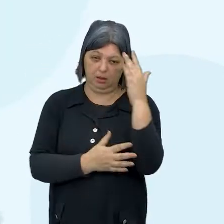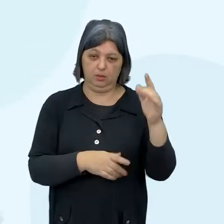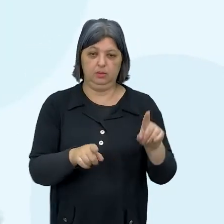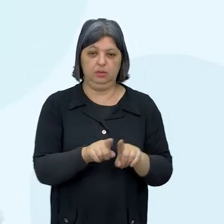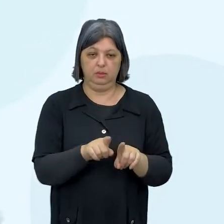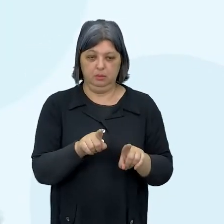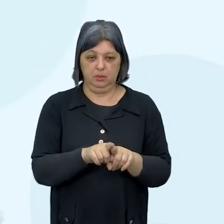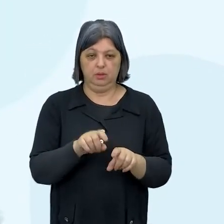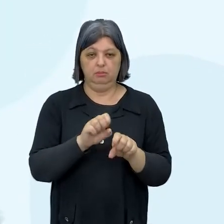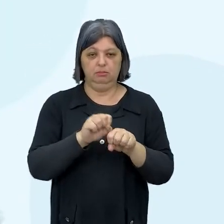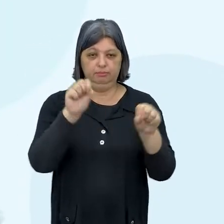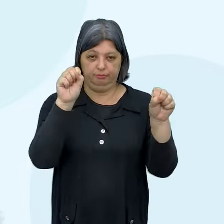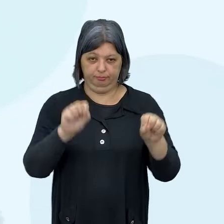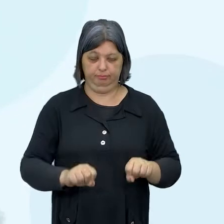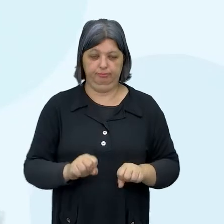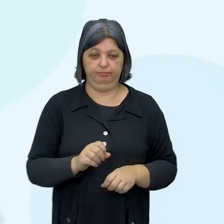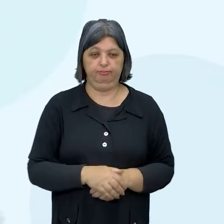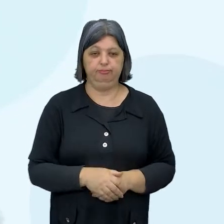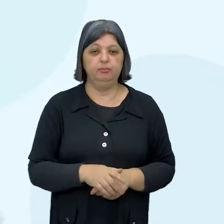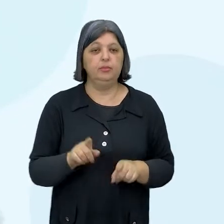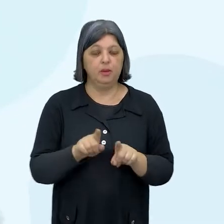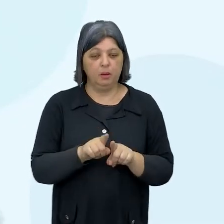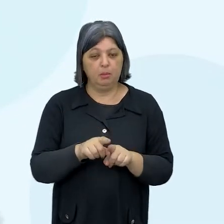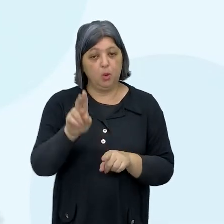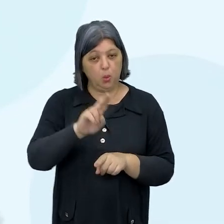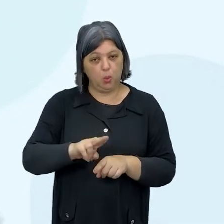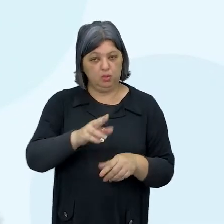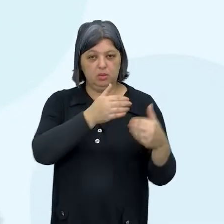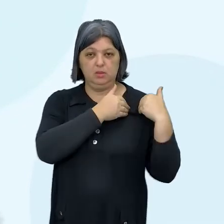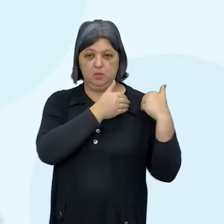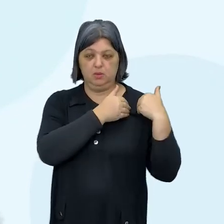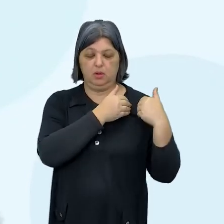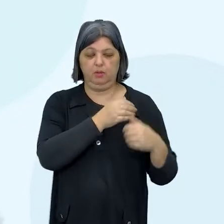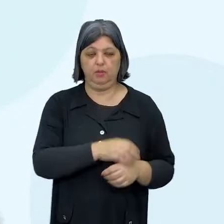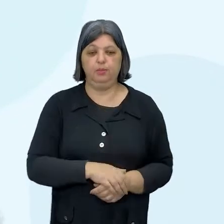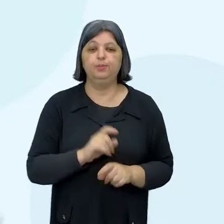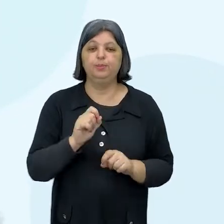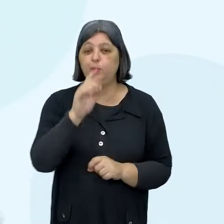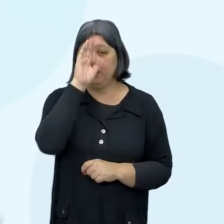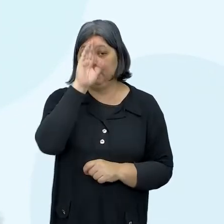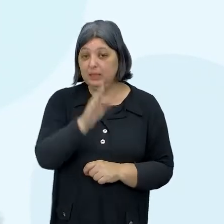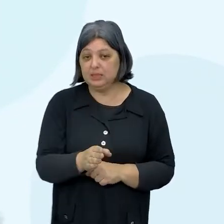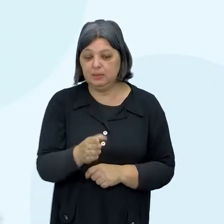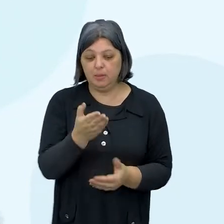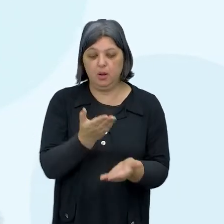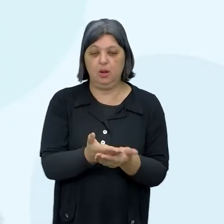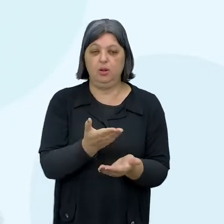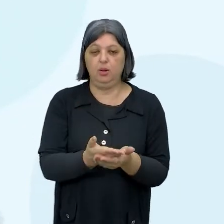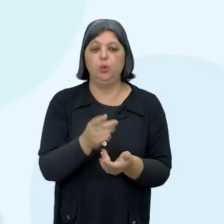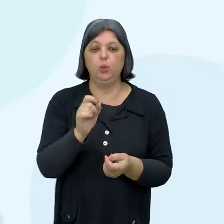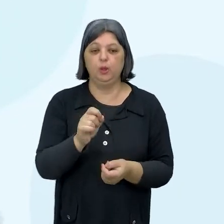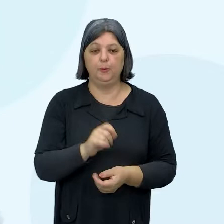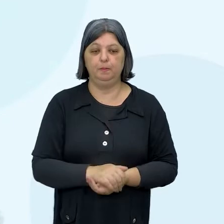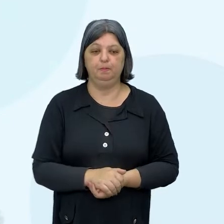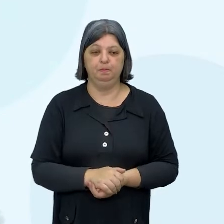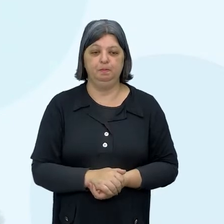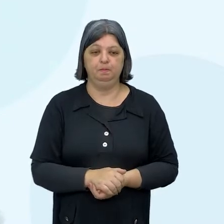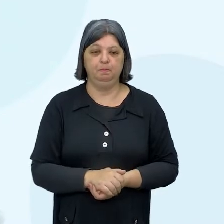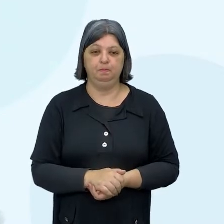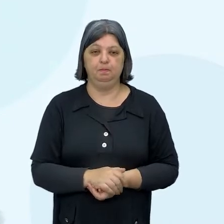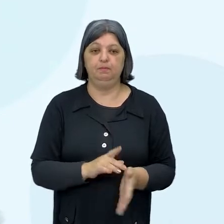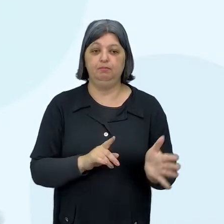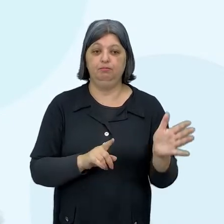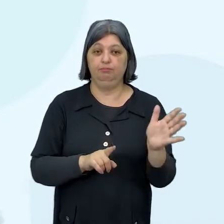acima de tudo, o consumo responsável. O objetivo principal da nossa aula: pautar a